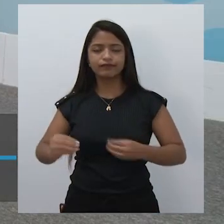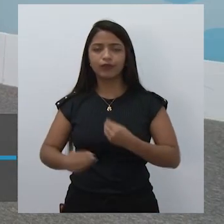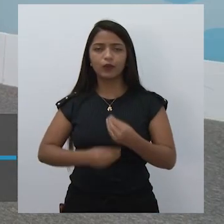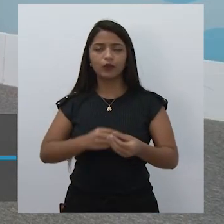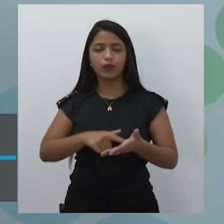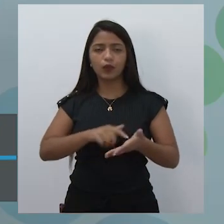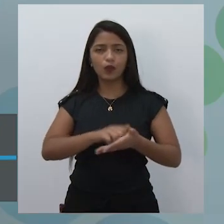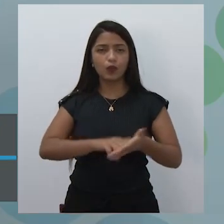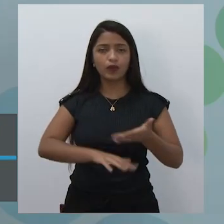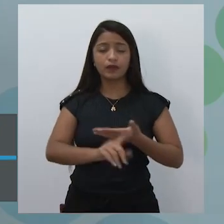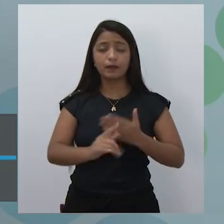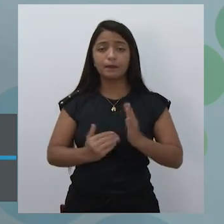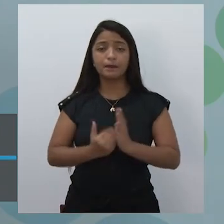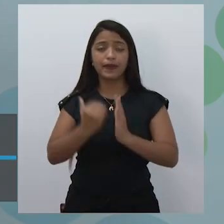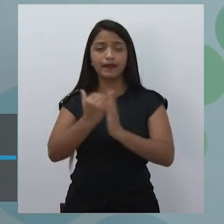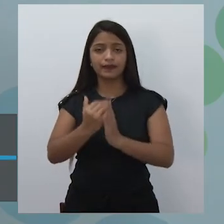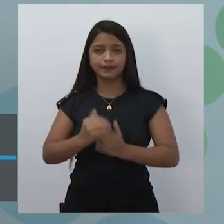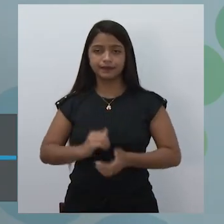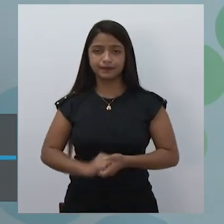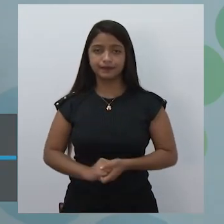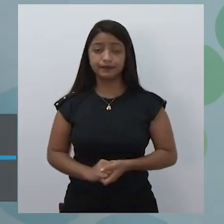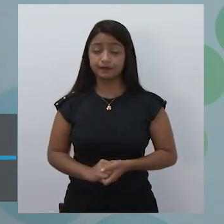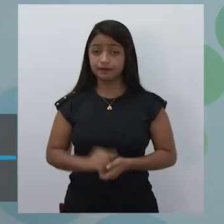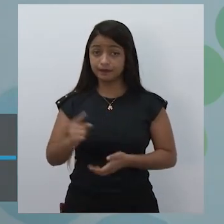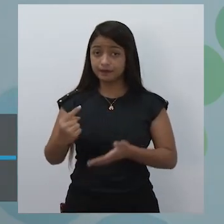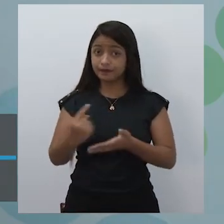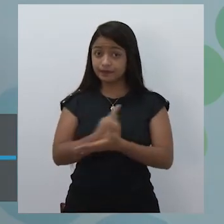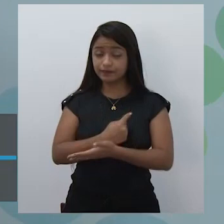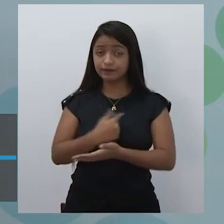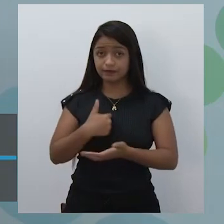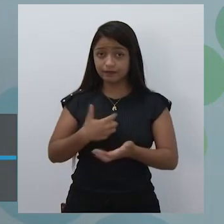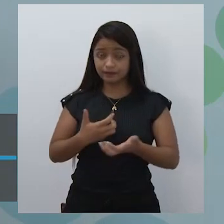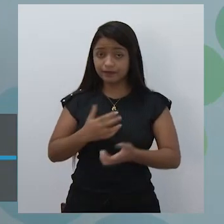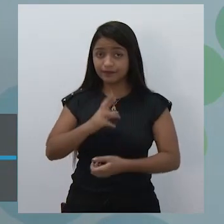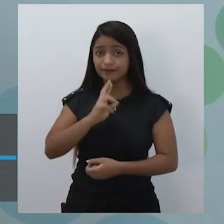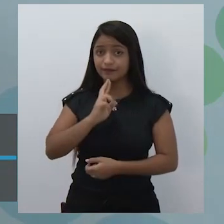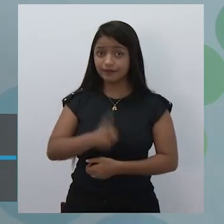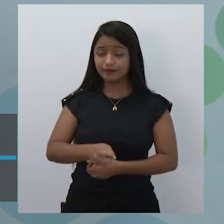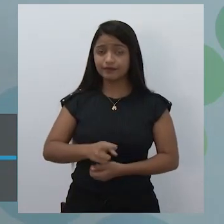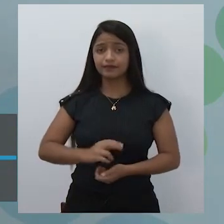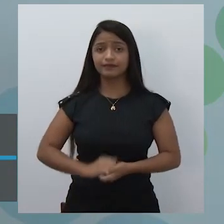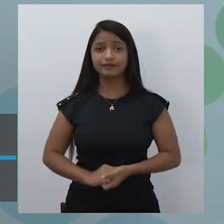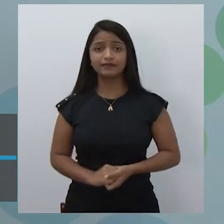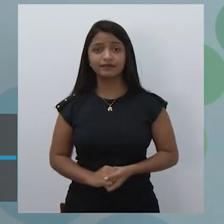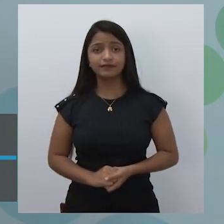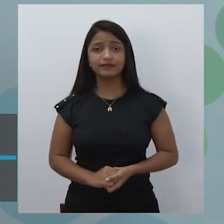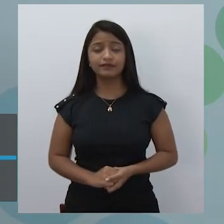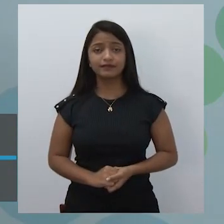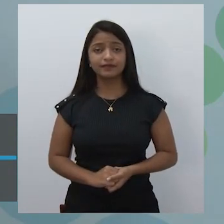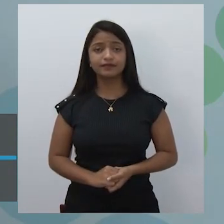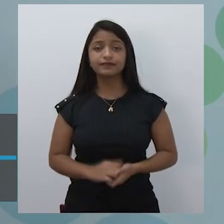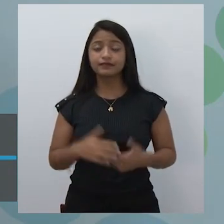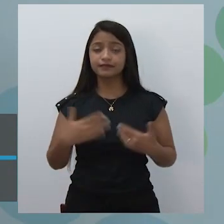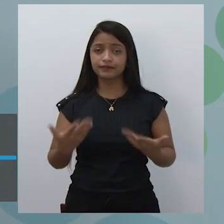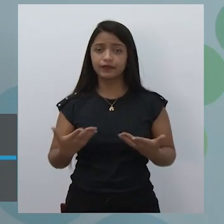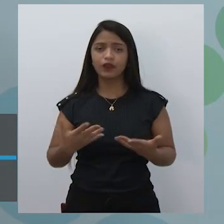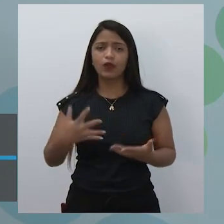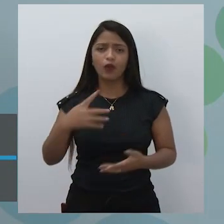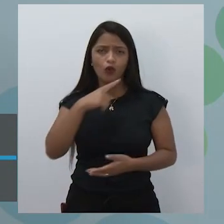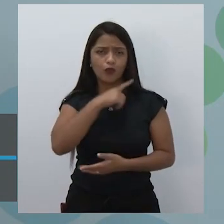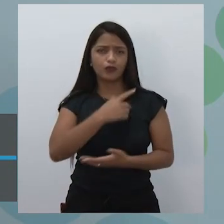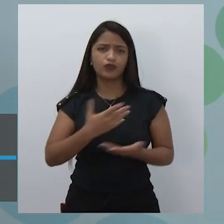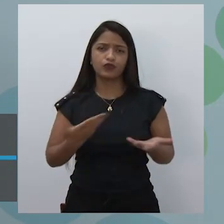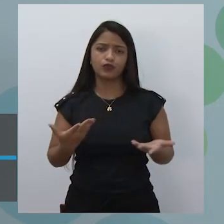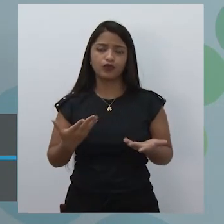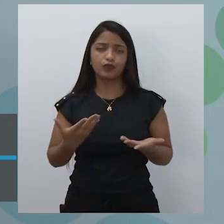não é? Essa eu gostaria de responder, Josélia, nem vou encher a paciência da Tânia. É óbvio que nós não